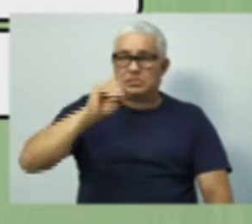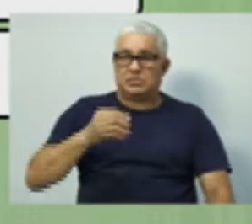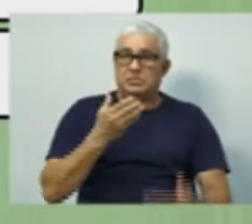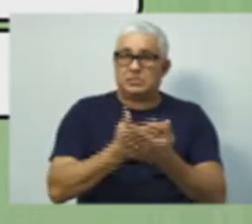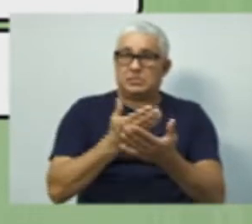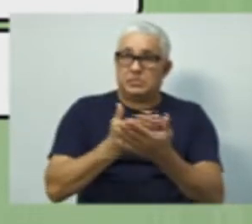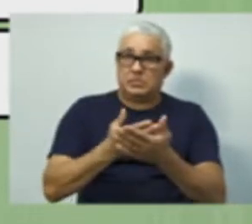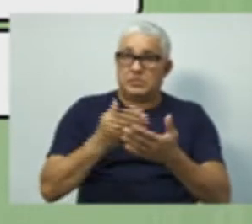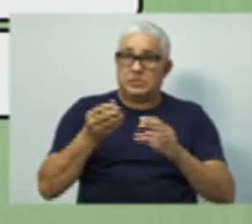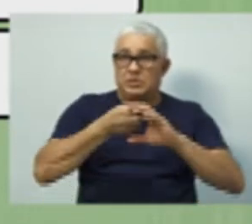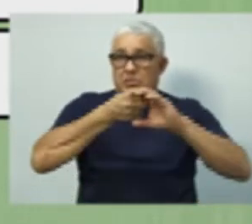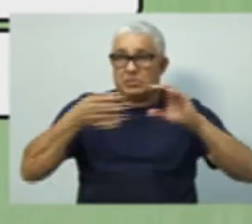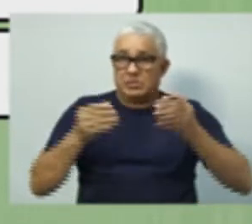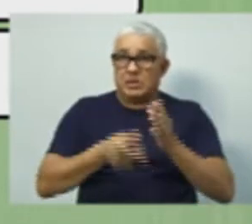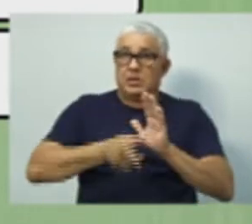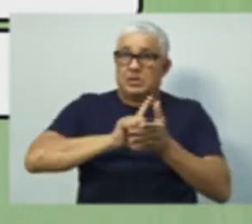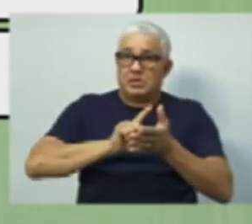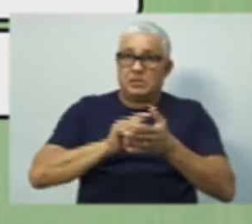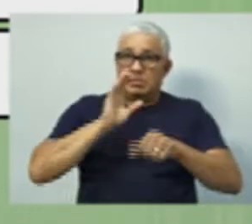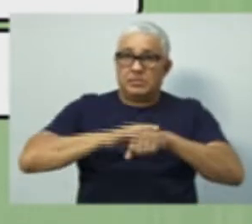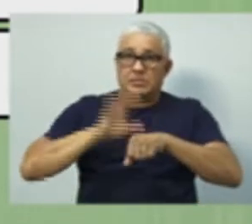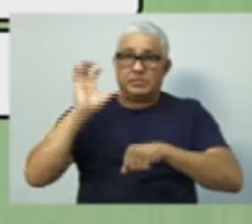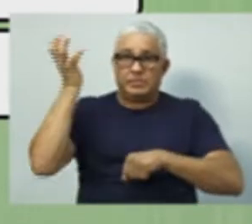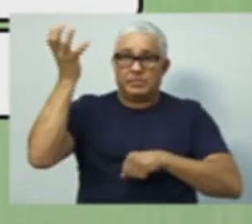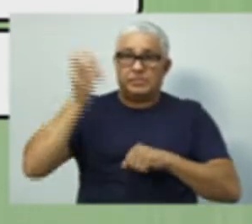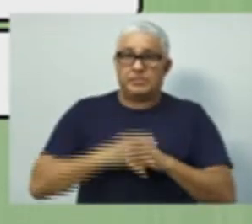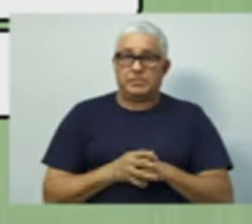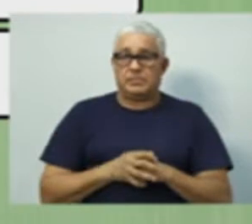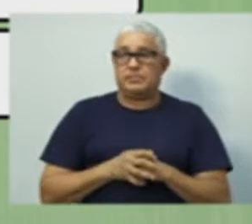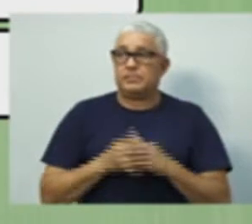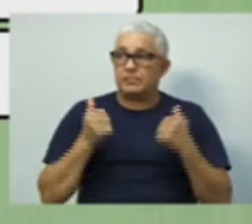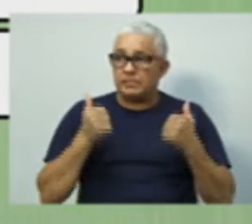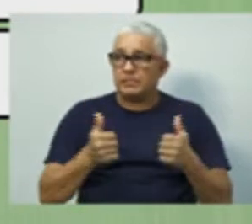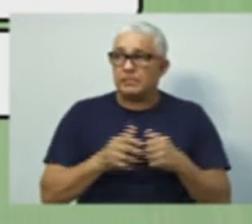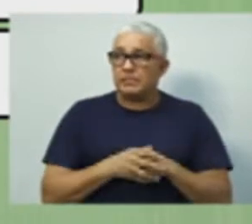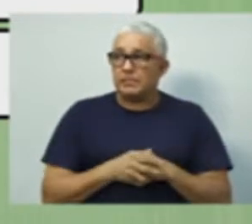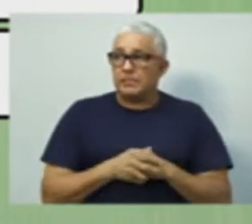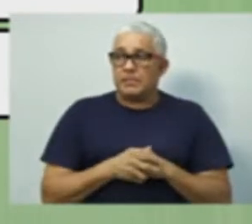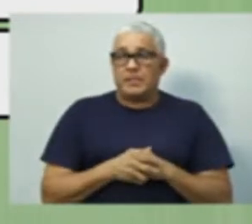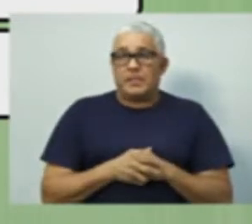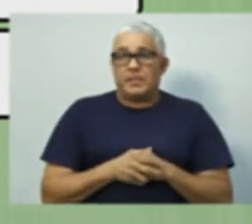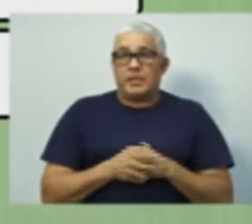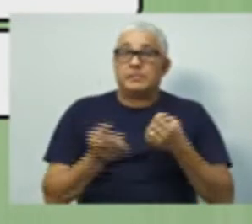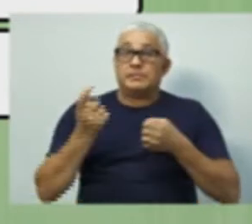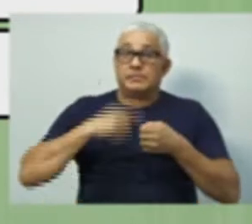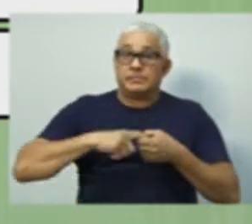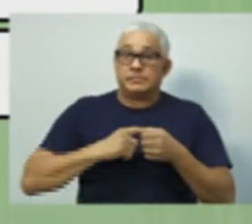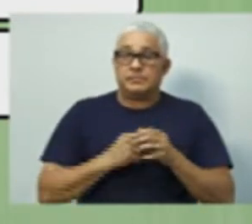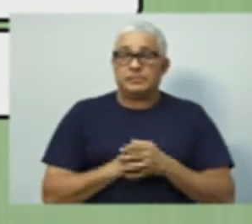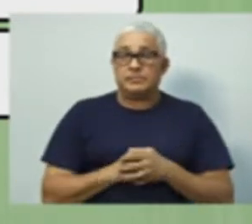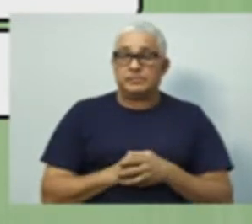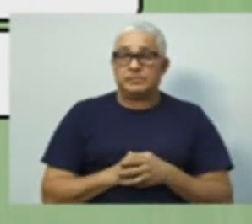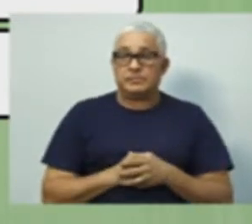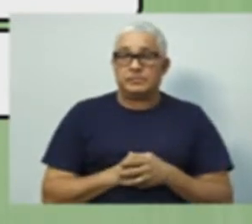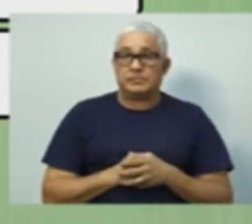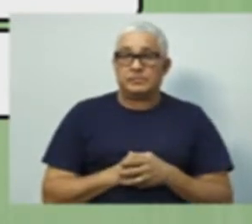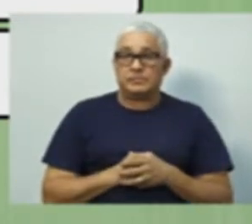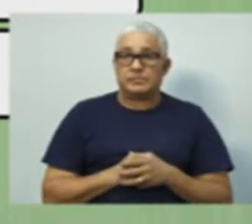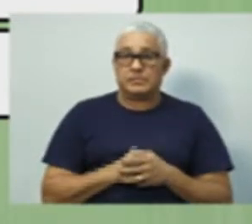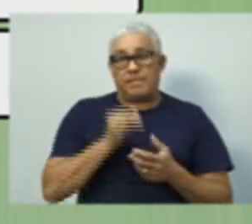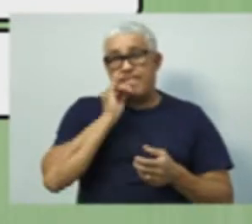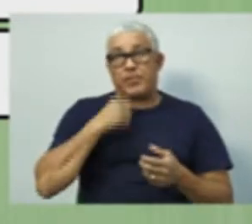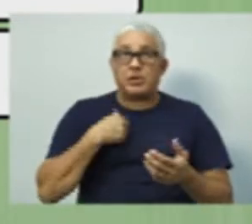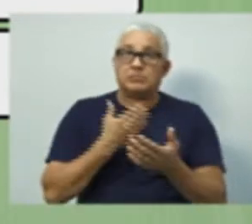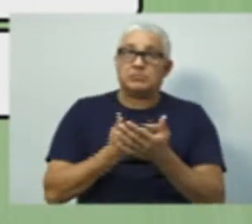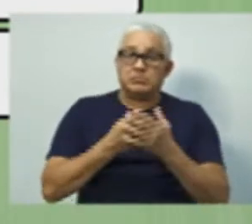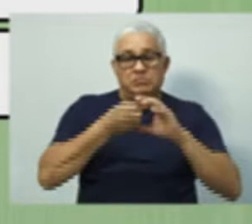antes da tomada de decisão. Muito bem. Então, voltando aqui. Quando eu vou estudar vários